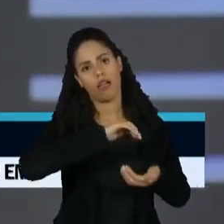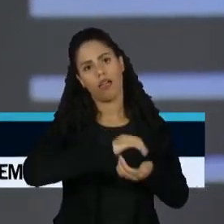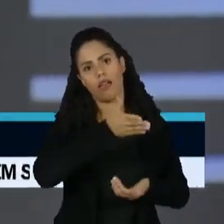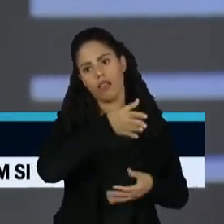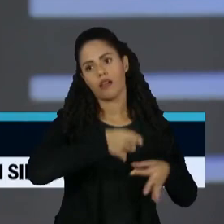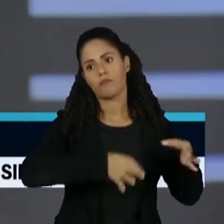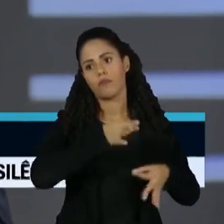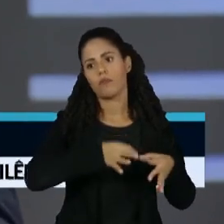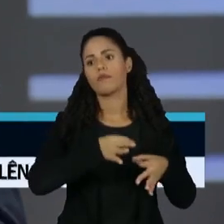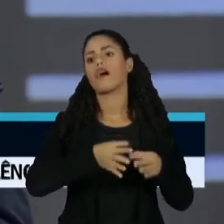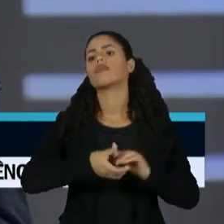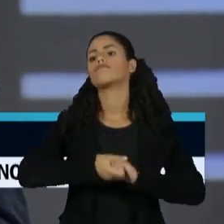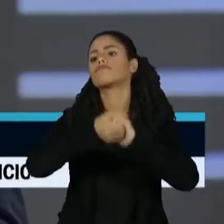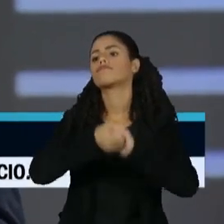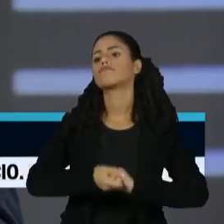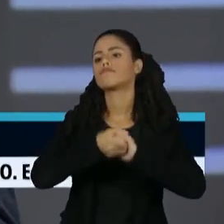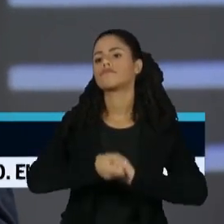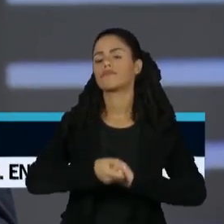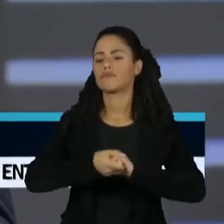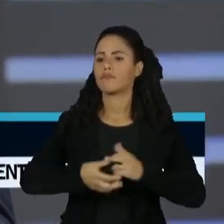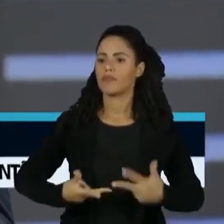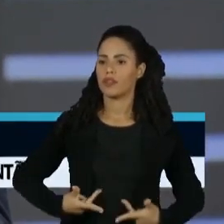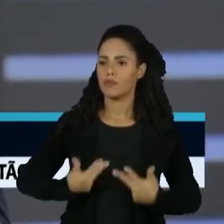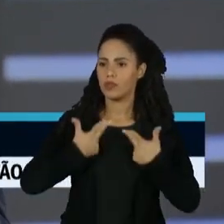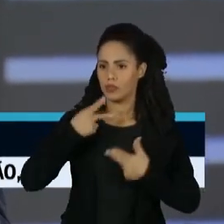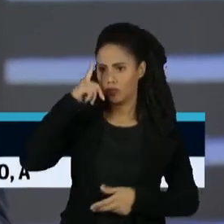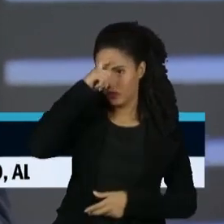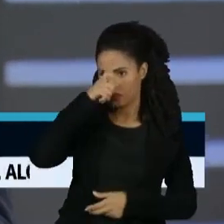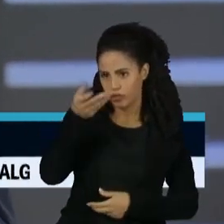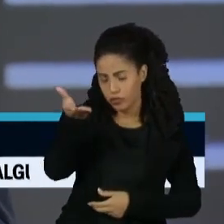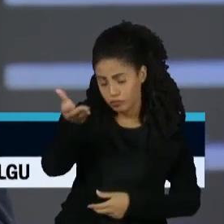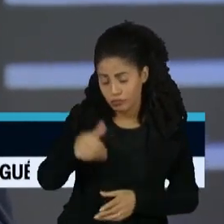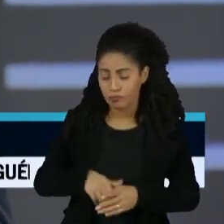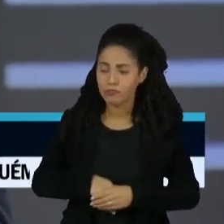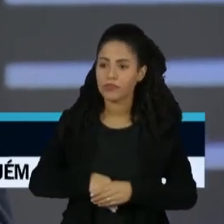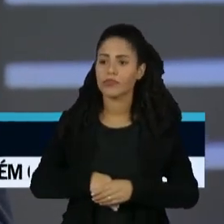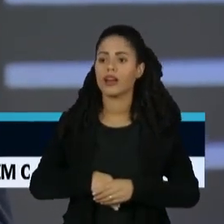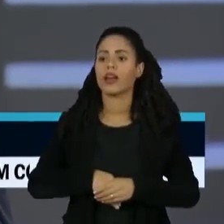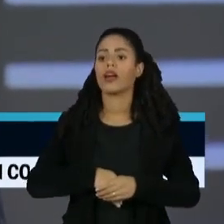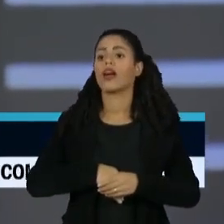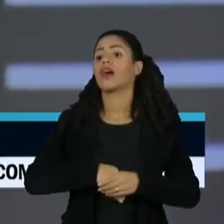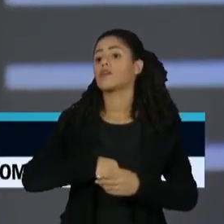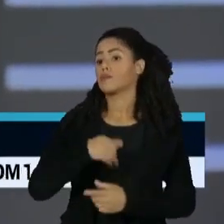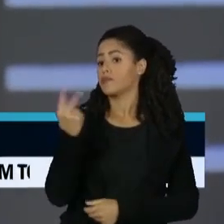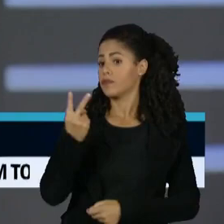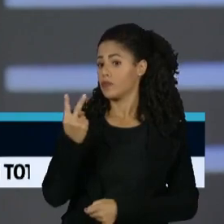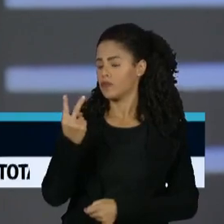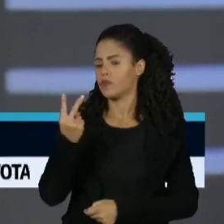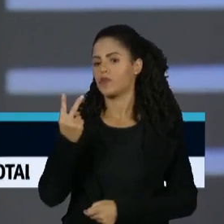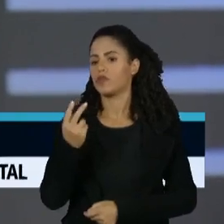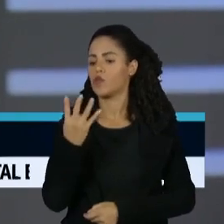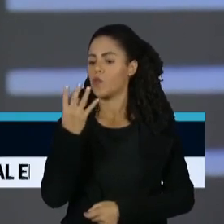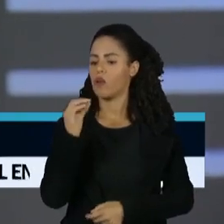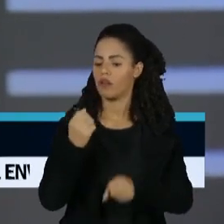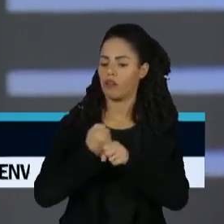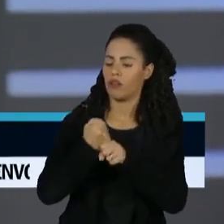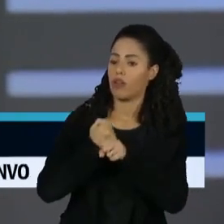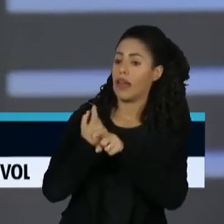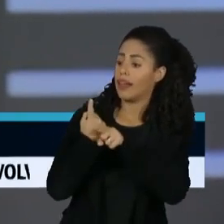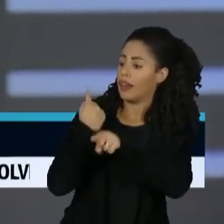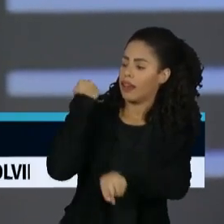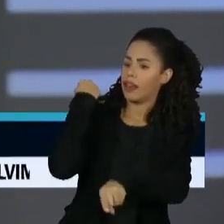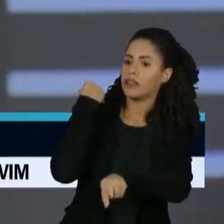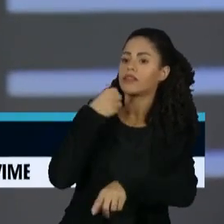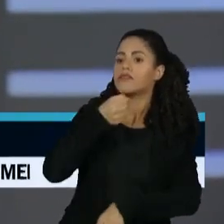plena recuperação à deputada que passou por uma operação complicada. Segundo, há 40 anos atrás, foi falado